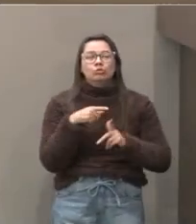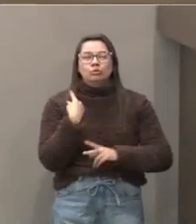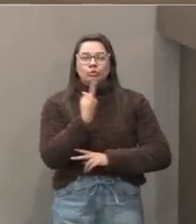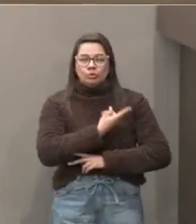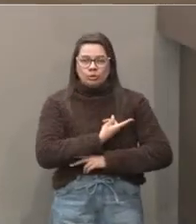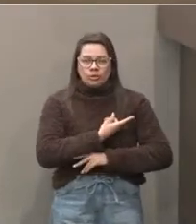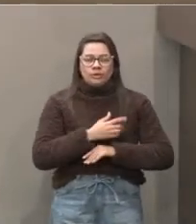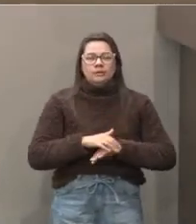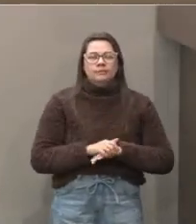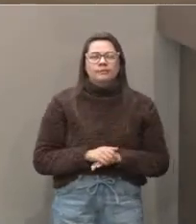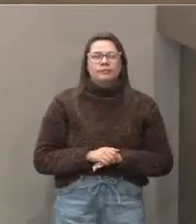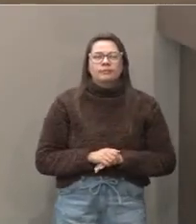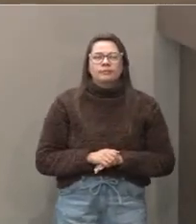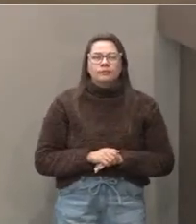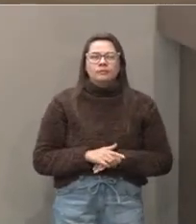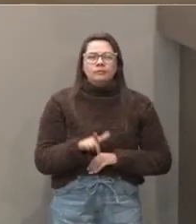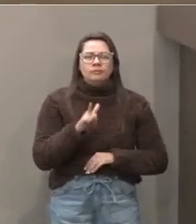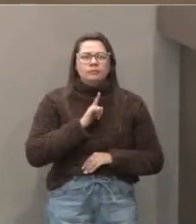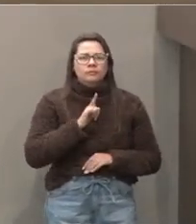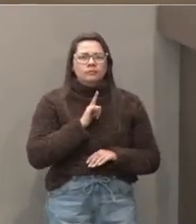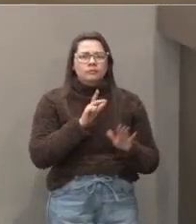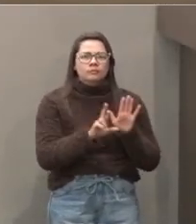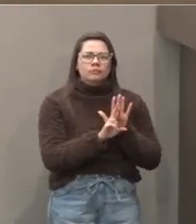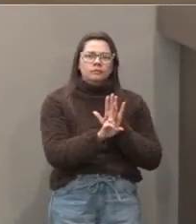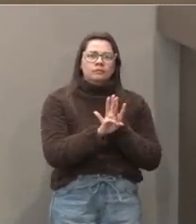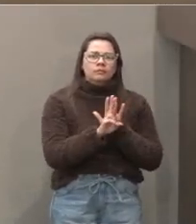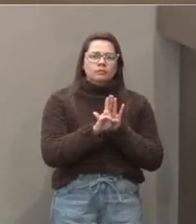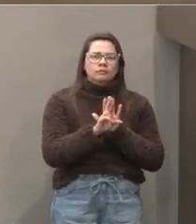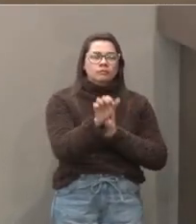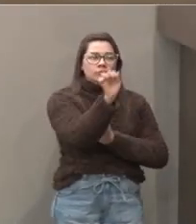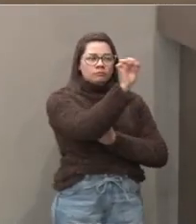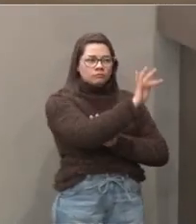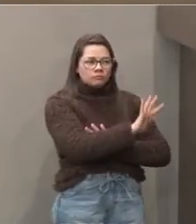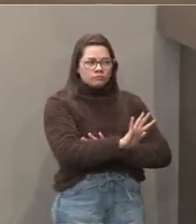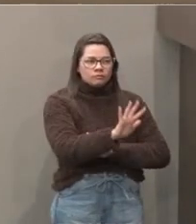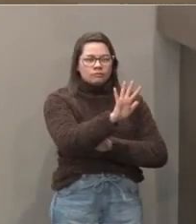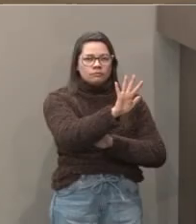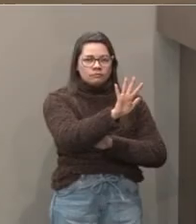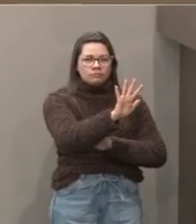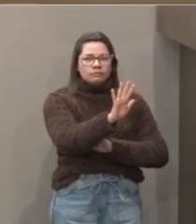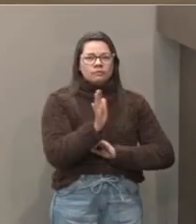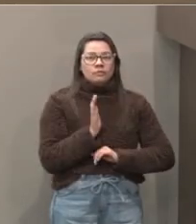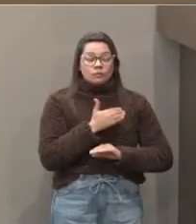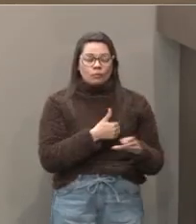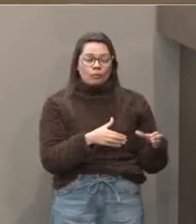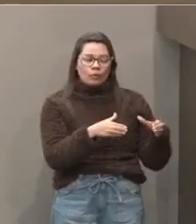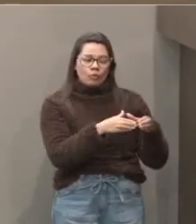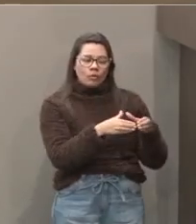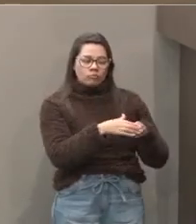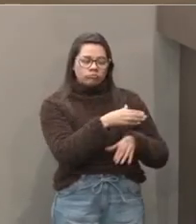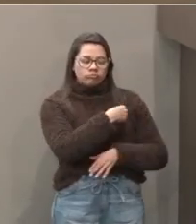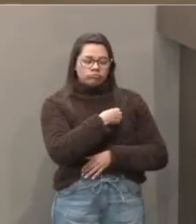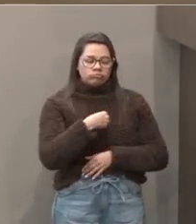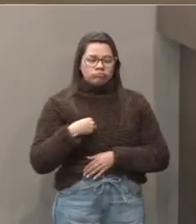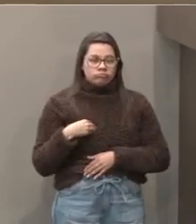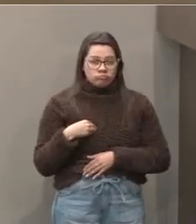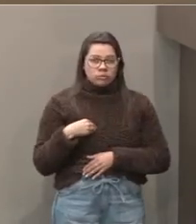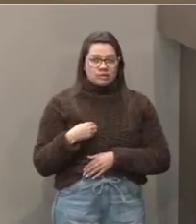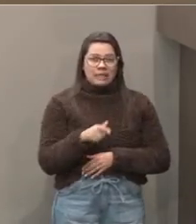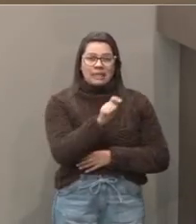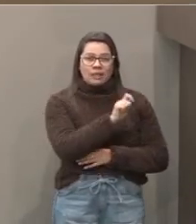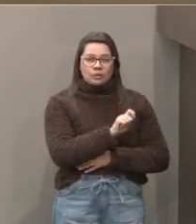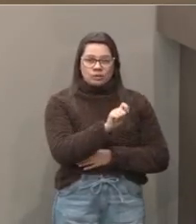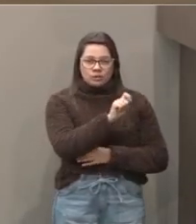nós. Temos representatividade nacional. O nosso corpo clínico presidiu a